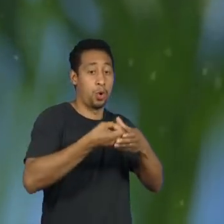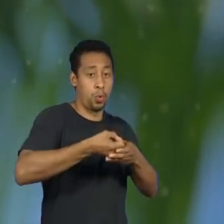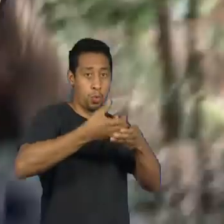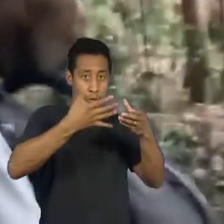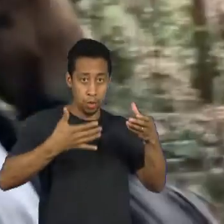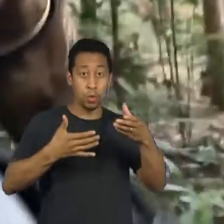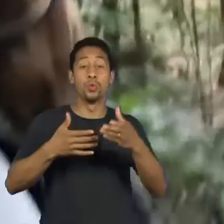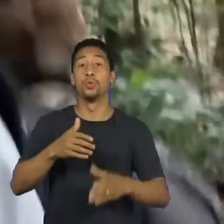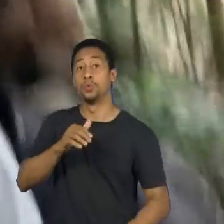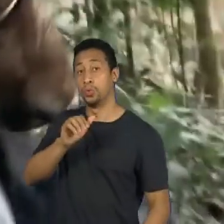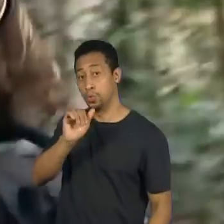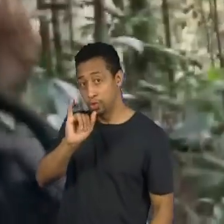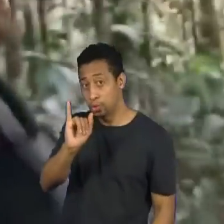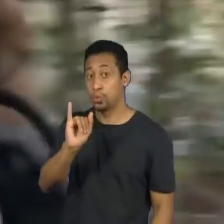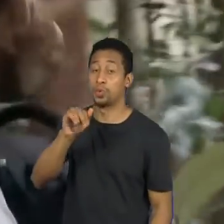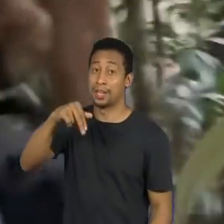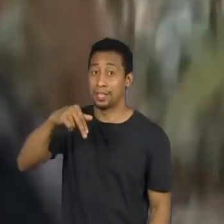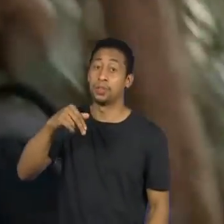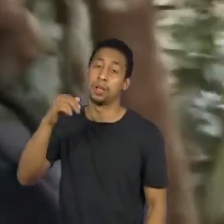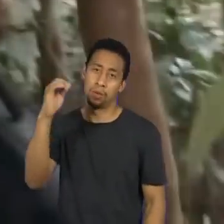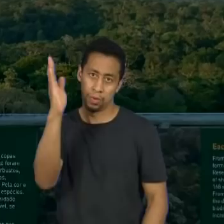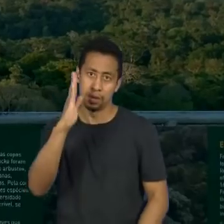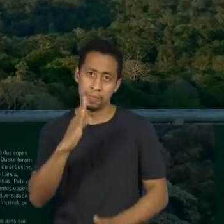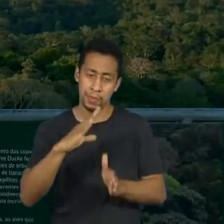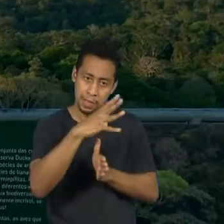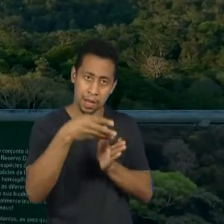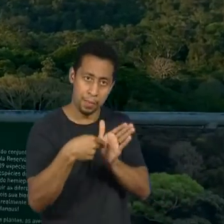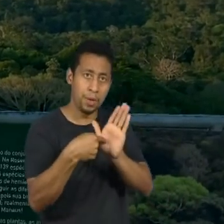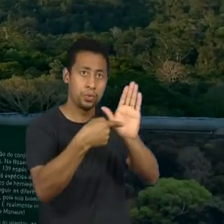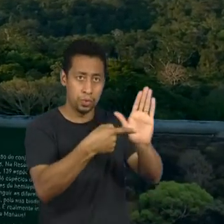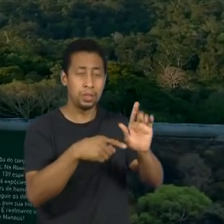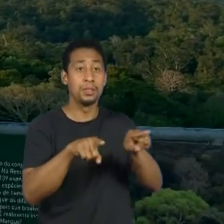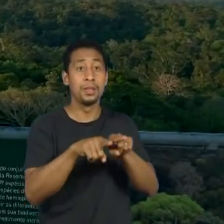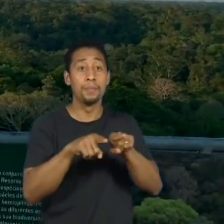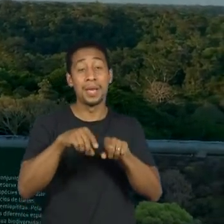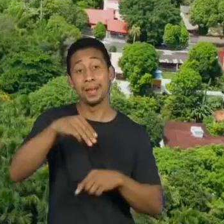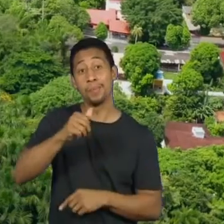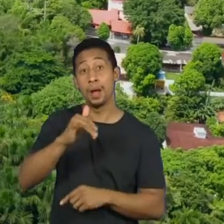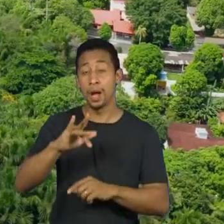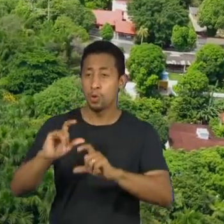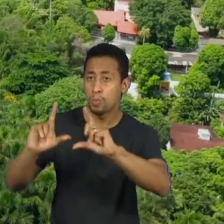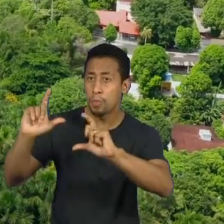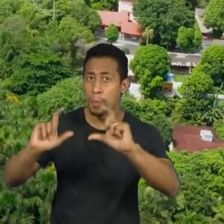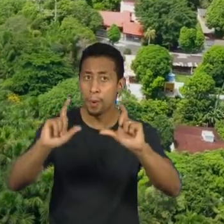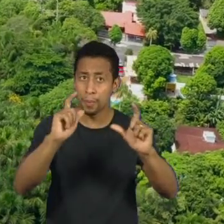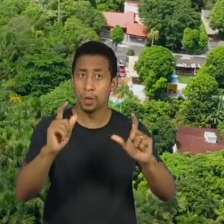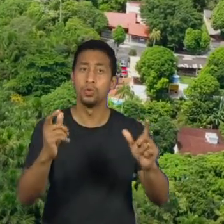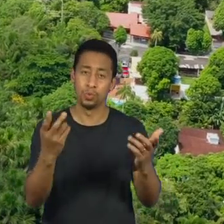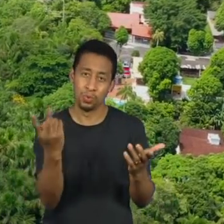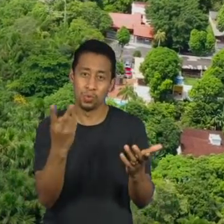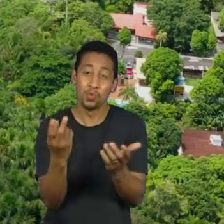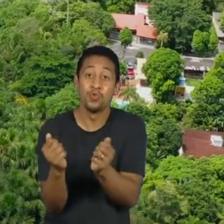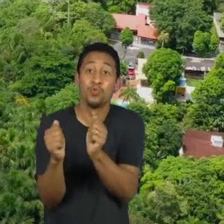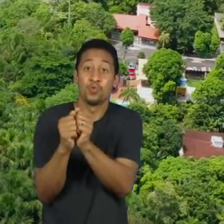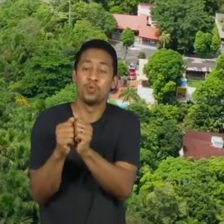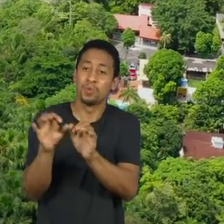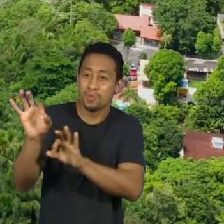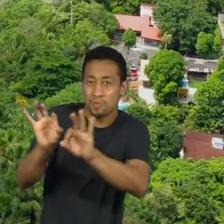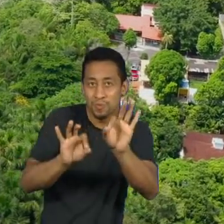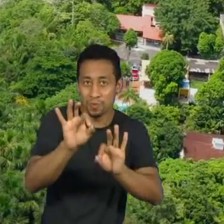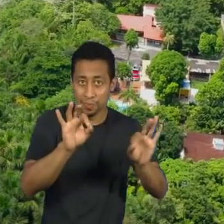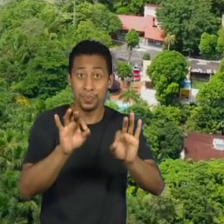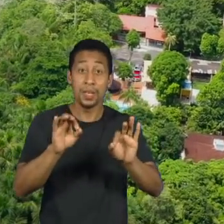de Pesquisas da Amazônia, e do fotógrafo Marcos Amendi. É a partir do quintal do Mário, neste fragmento